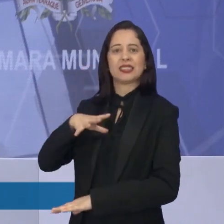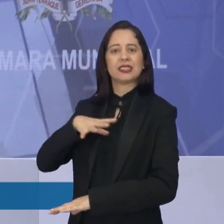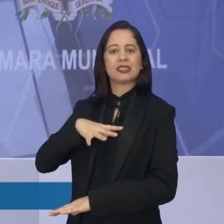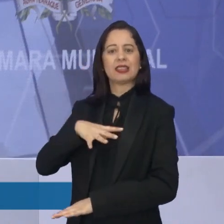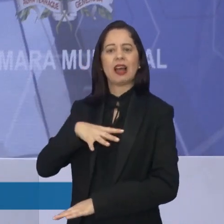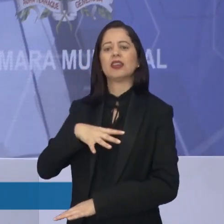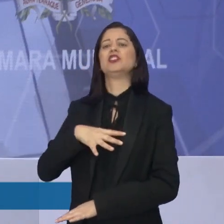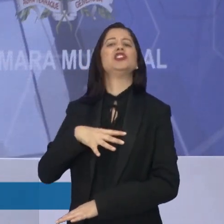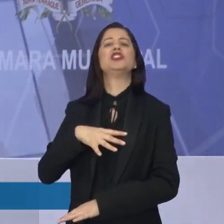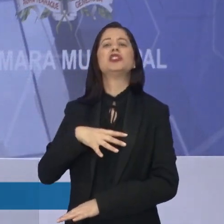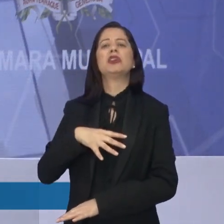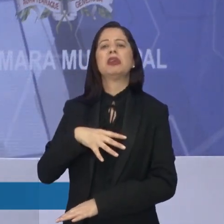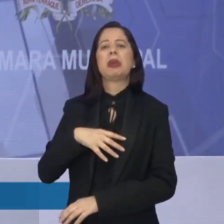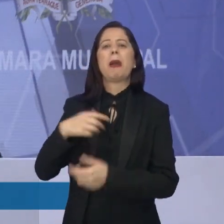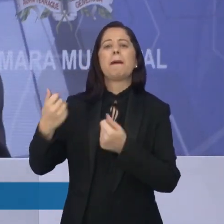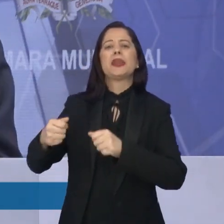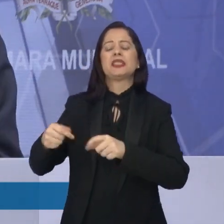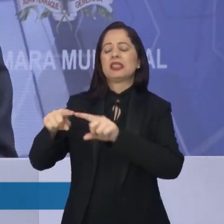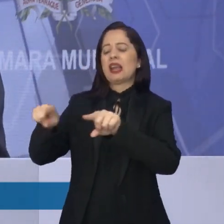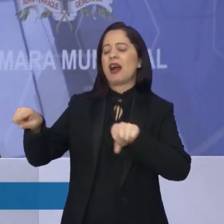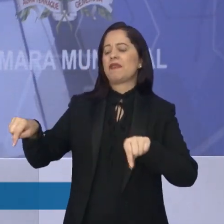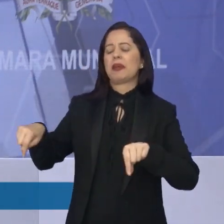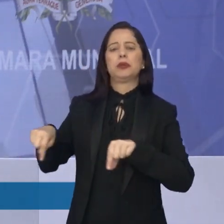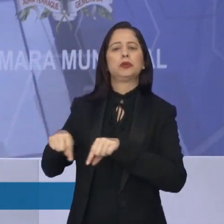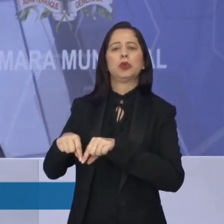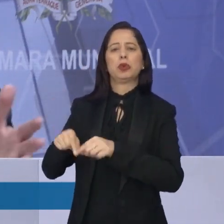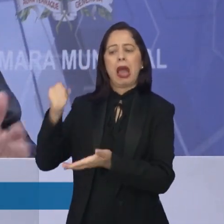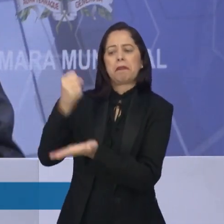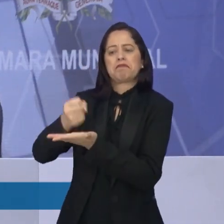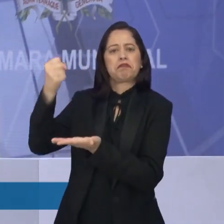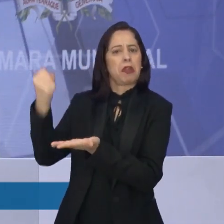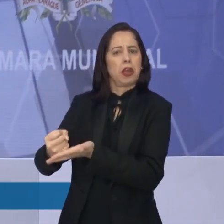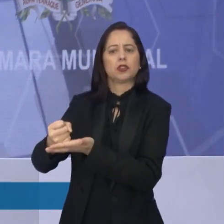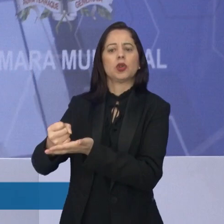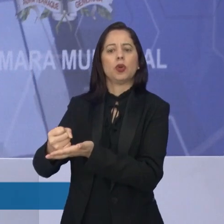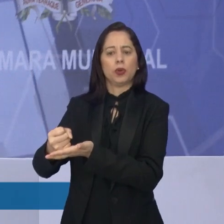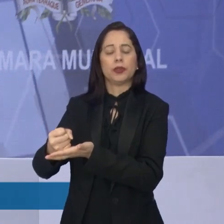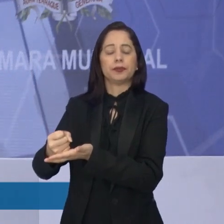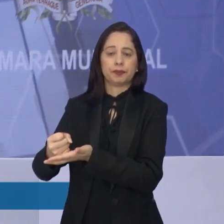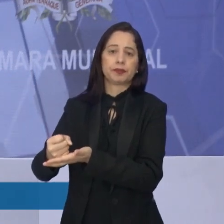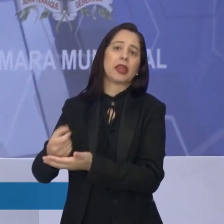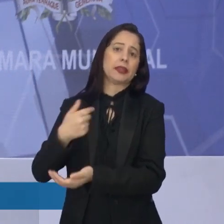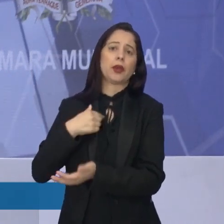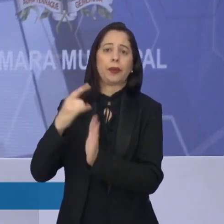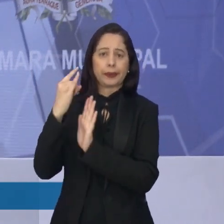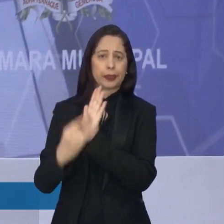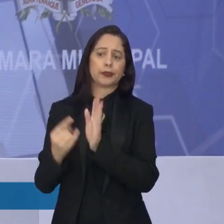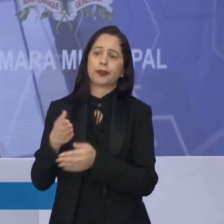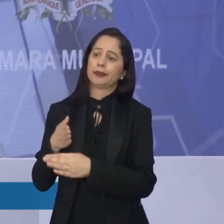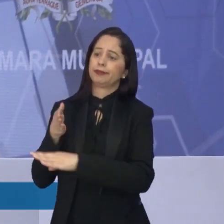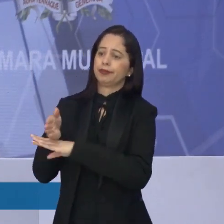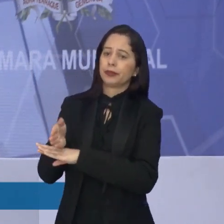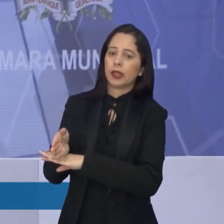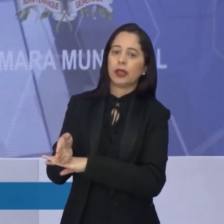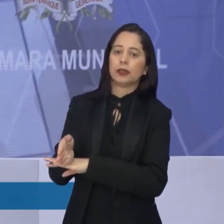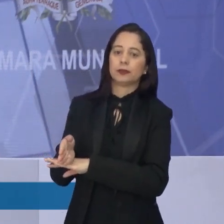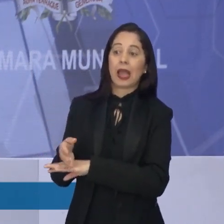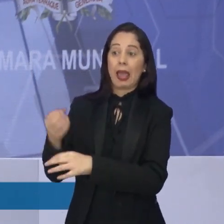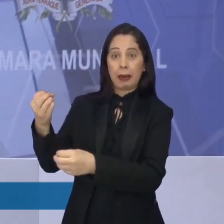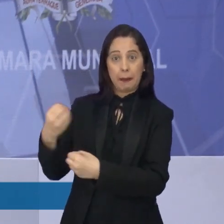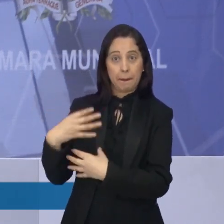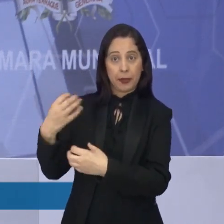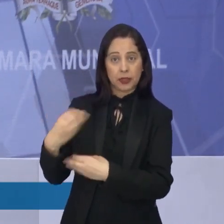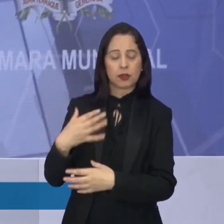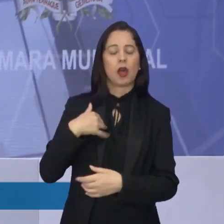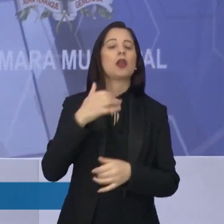era. Talvez uma cópia autenticada, talvez um reconhecimento de firma. Fato é que eu precisei ir para São José. Me ensinaram como fazer,